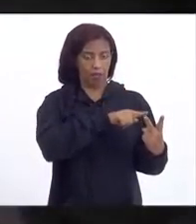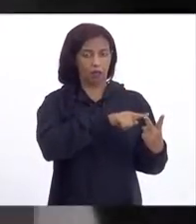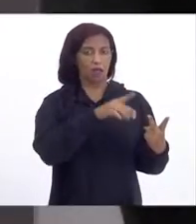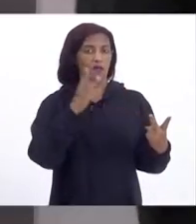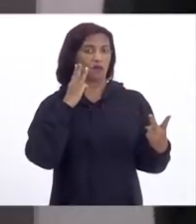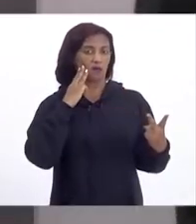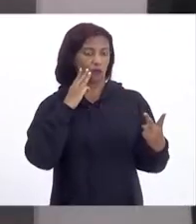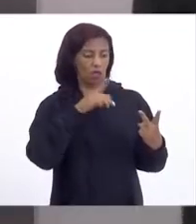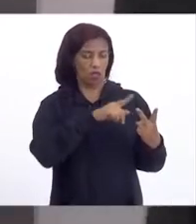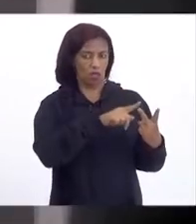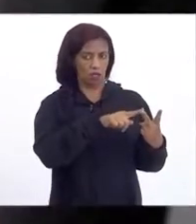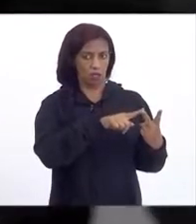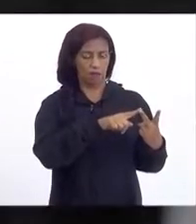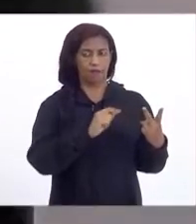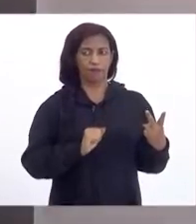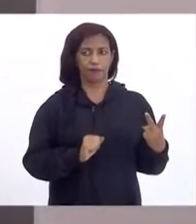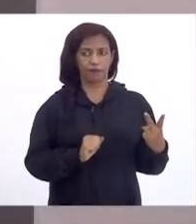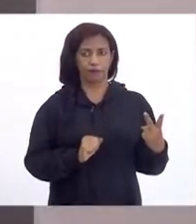Valdec. E